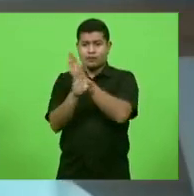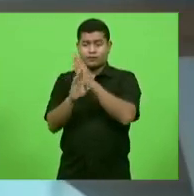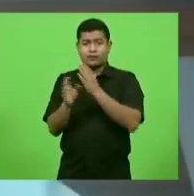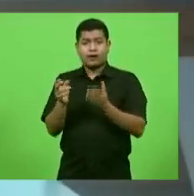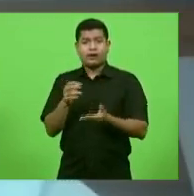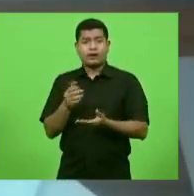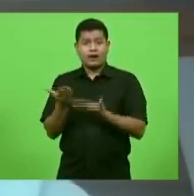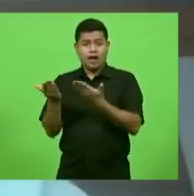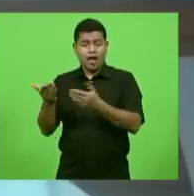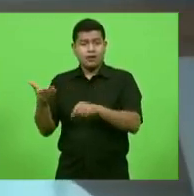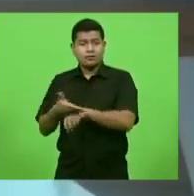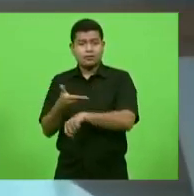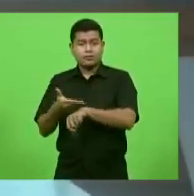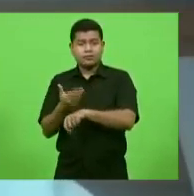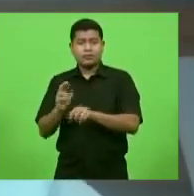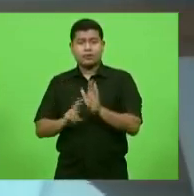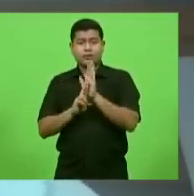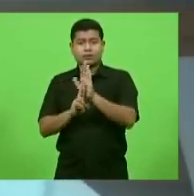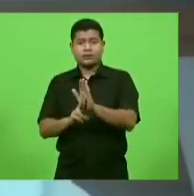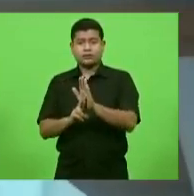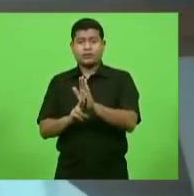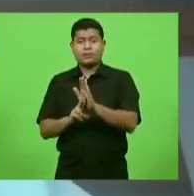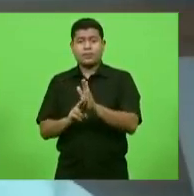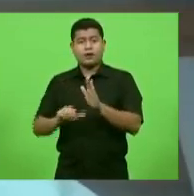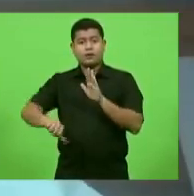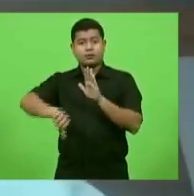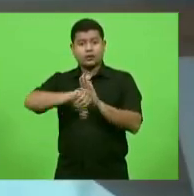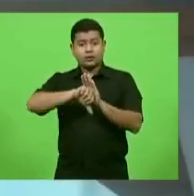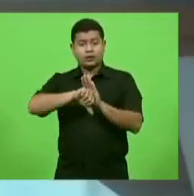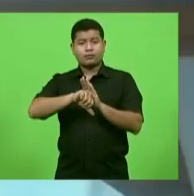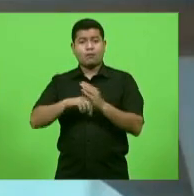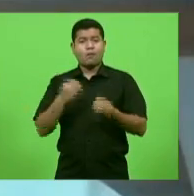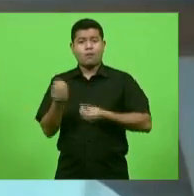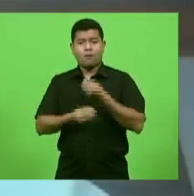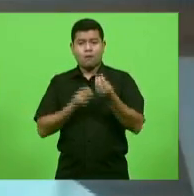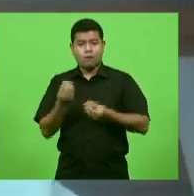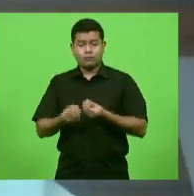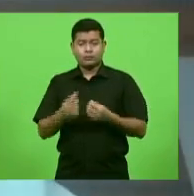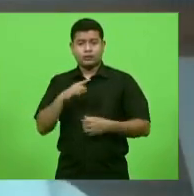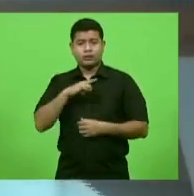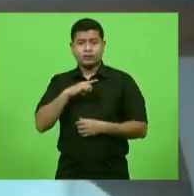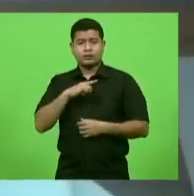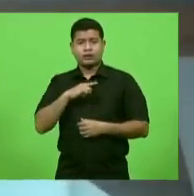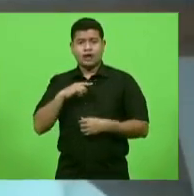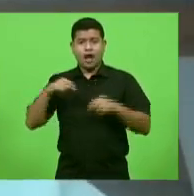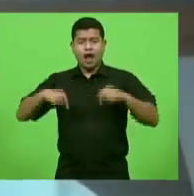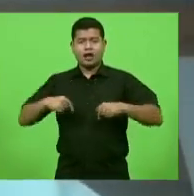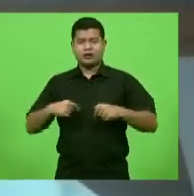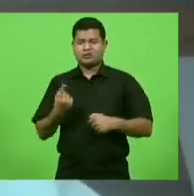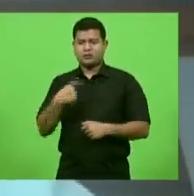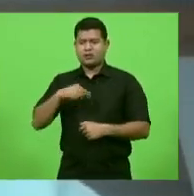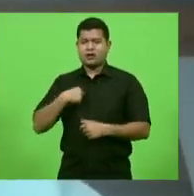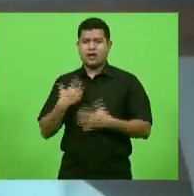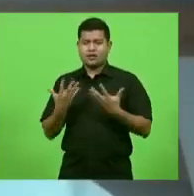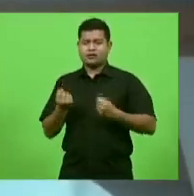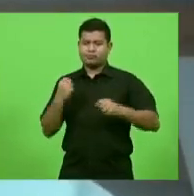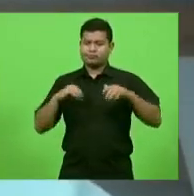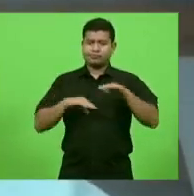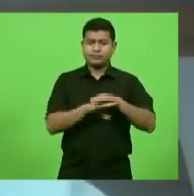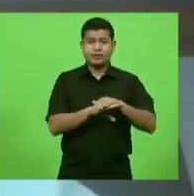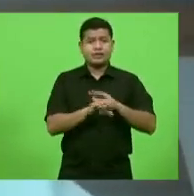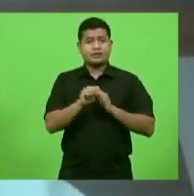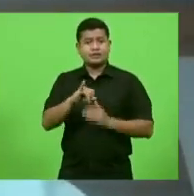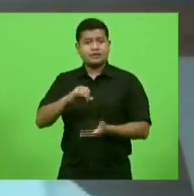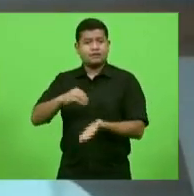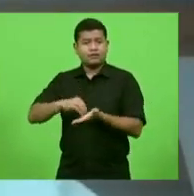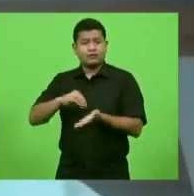governador representado nos crimes apurados, como se justificaria esse egresso tribunal especial julgamento arquivar a representação sem sequer iniciar o procedimento de